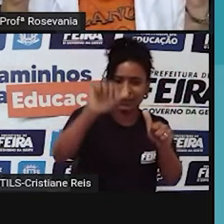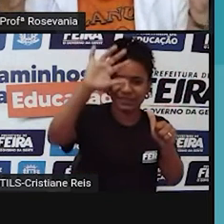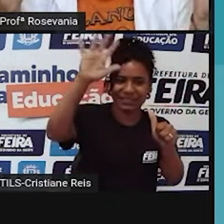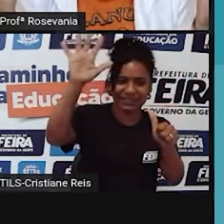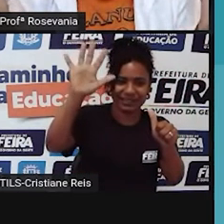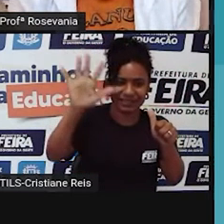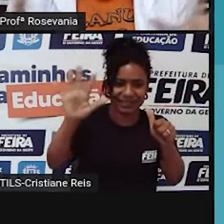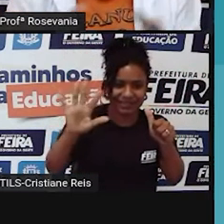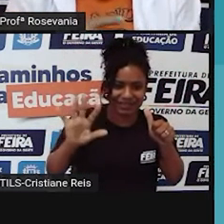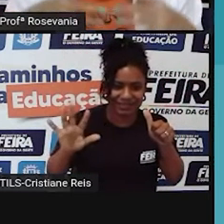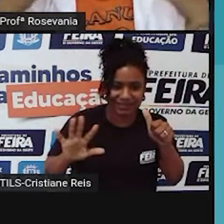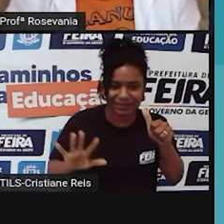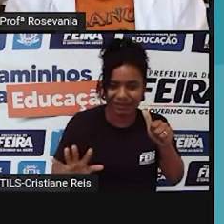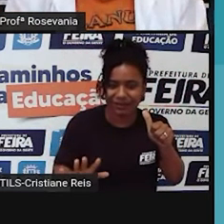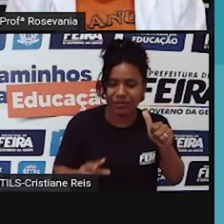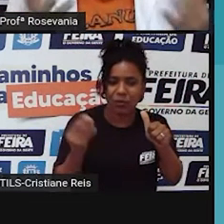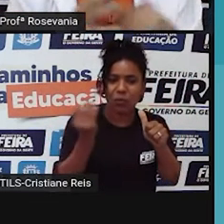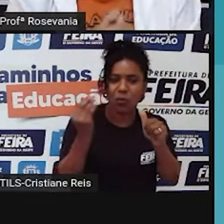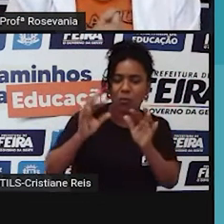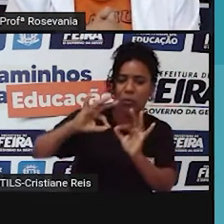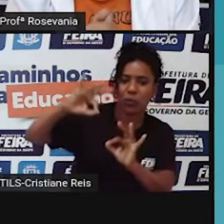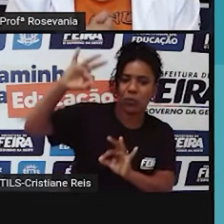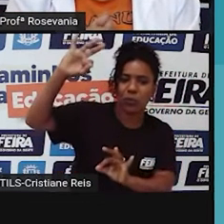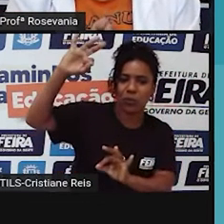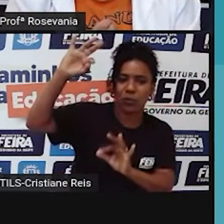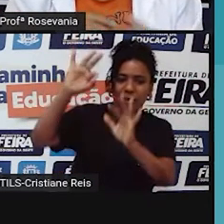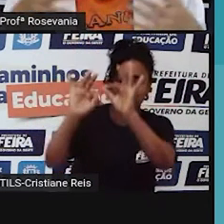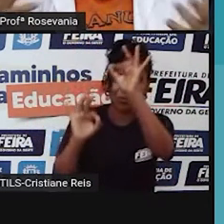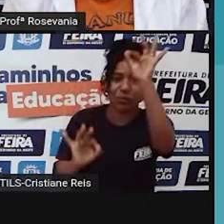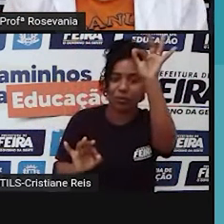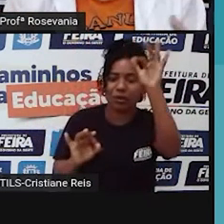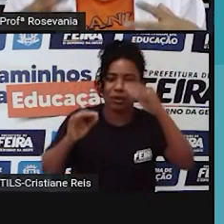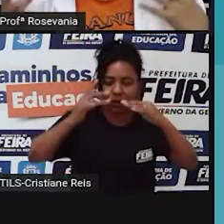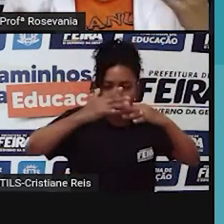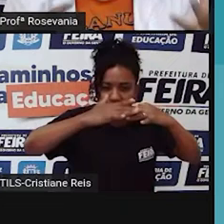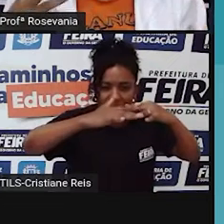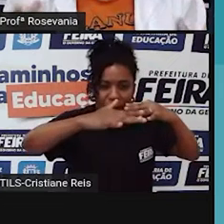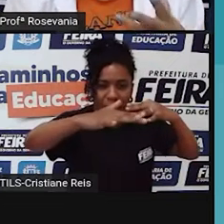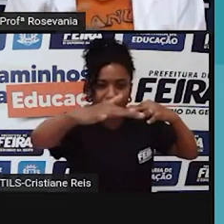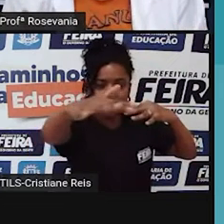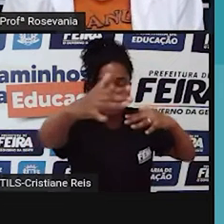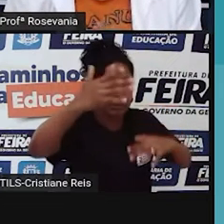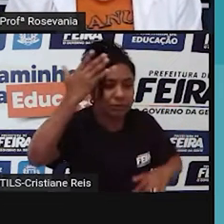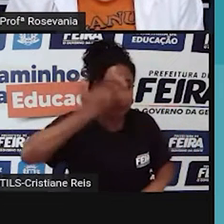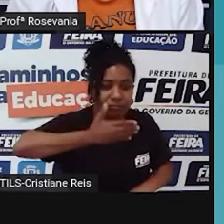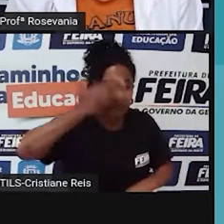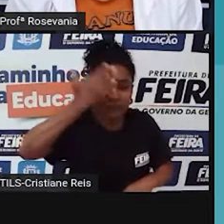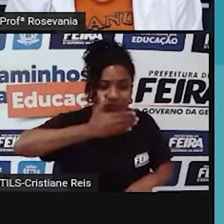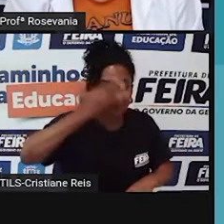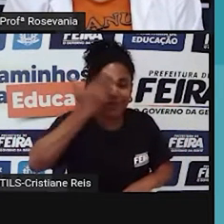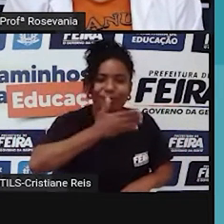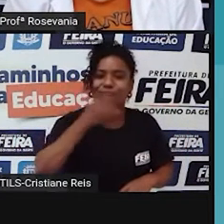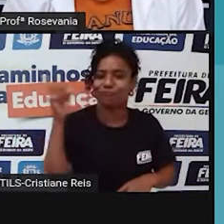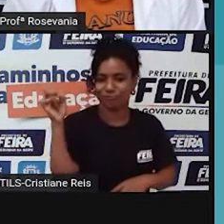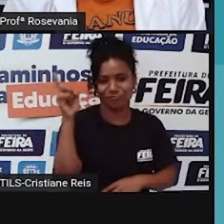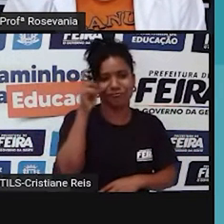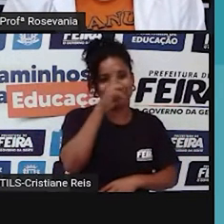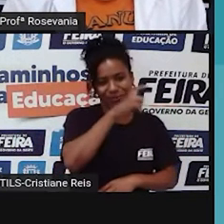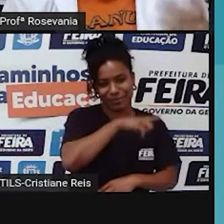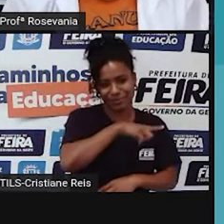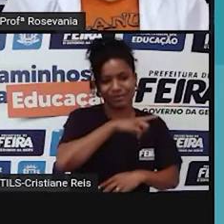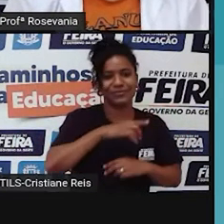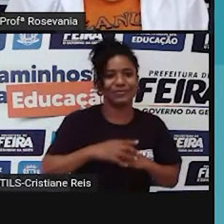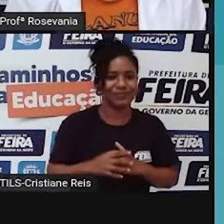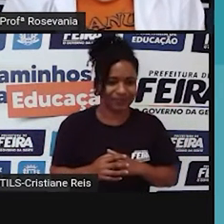certa proporcionalidade de algo que eles não estavam vendo. Imagine como deve ter sido difícil, né, ter feito